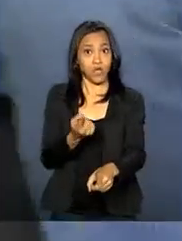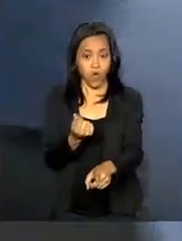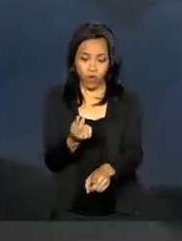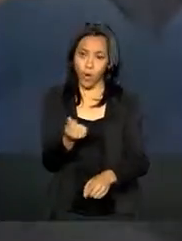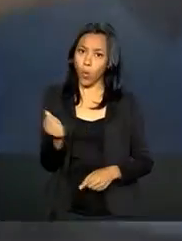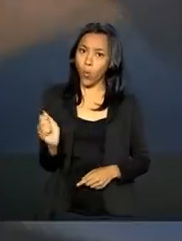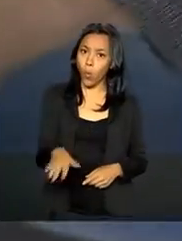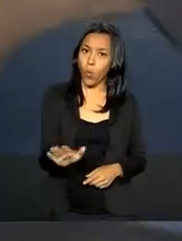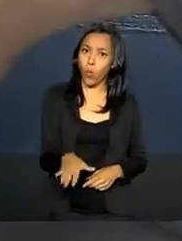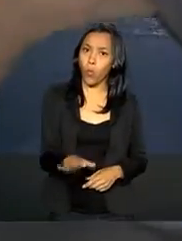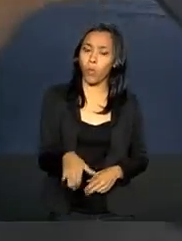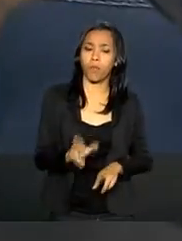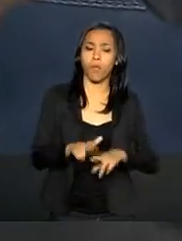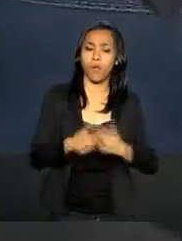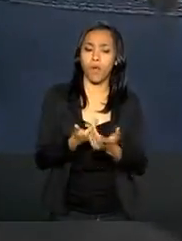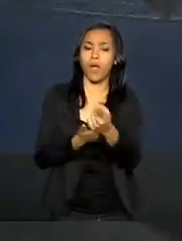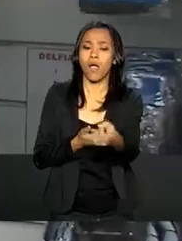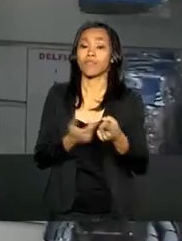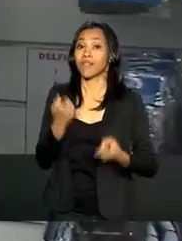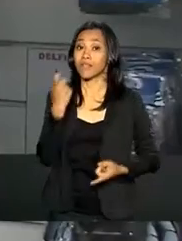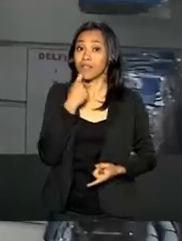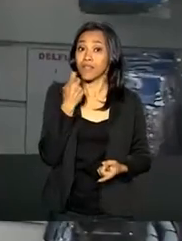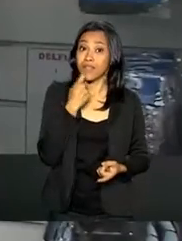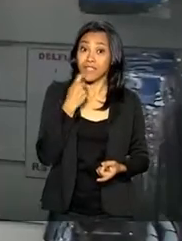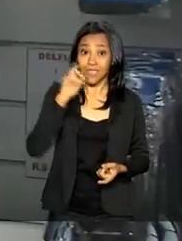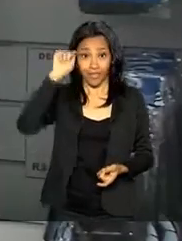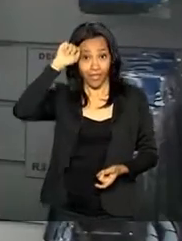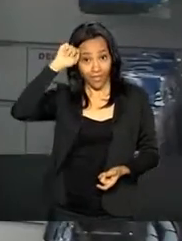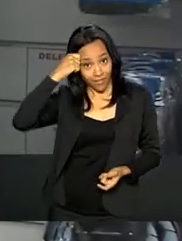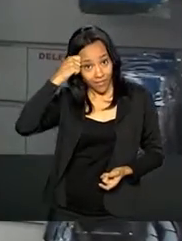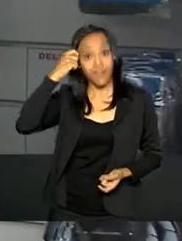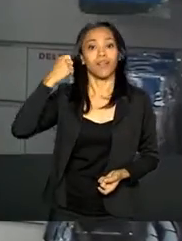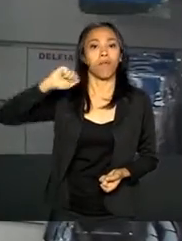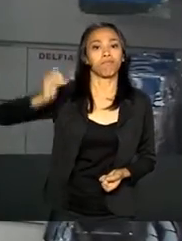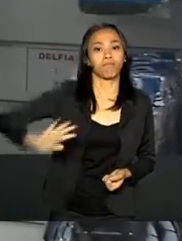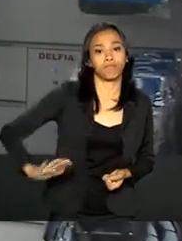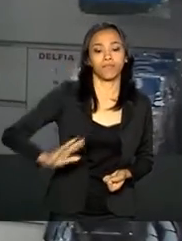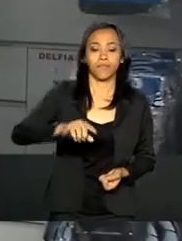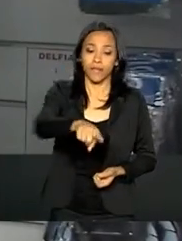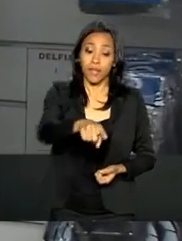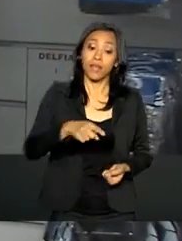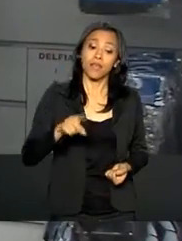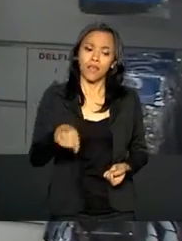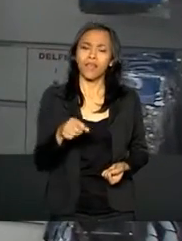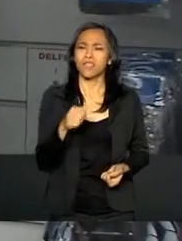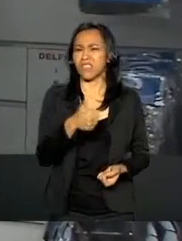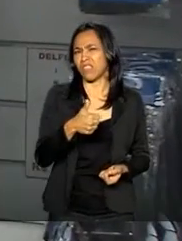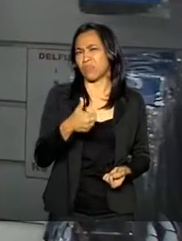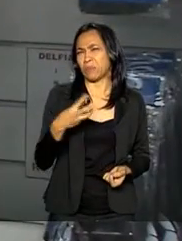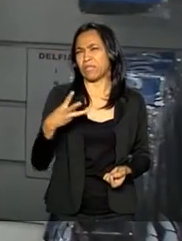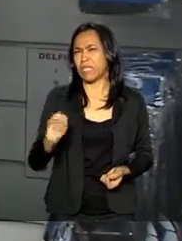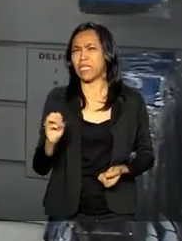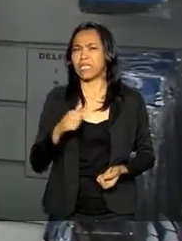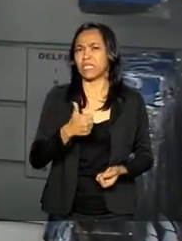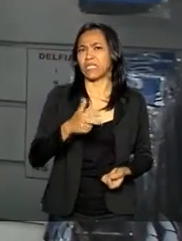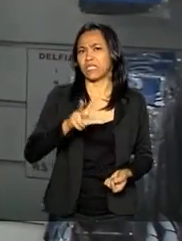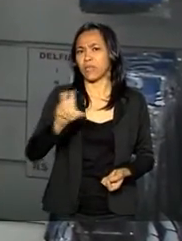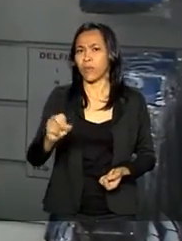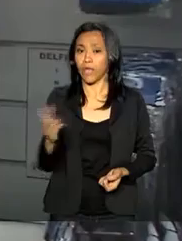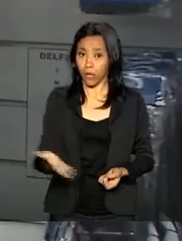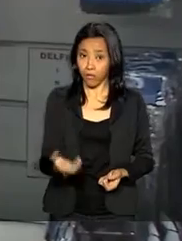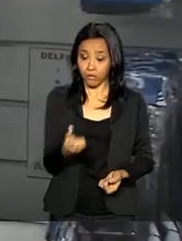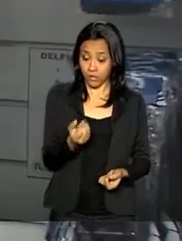por causa dos descontos da black friday futuro começa a entrar na faixa de 130 150 e hoje não vai aceitar